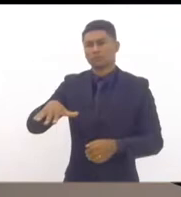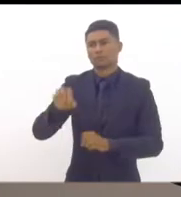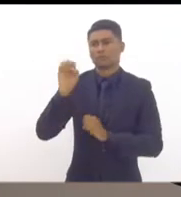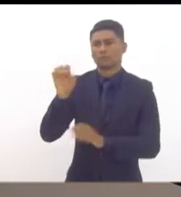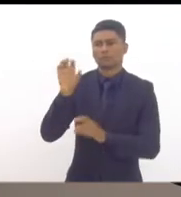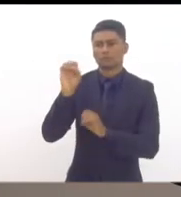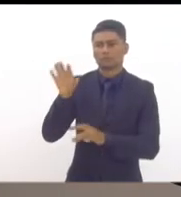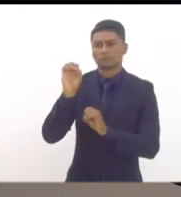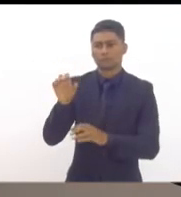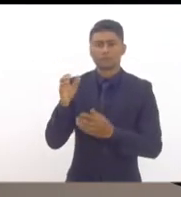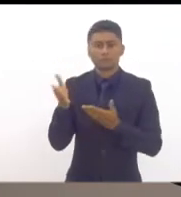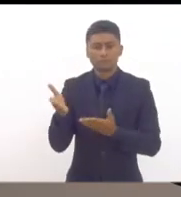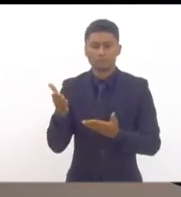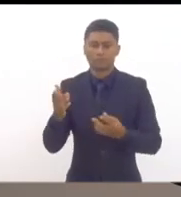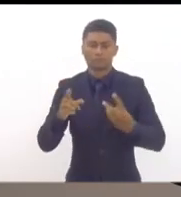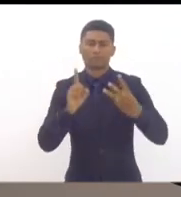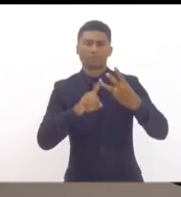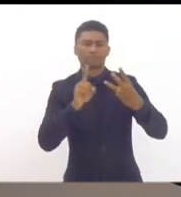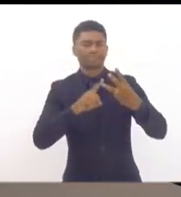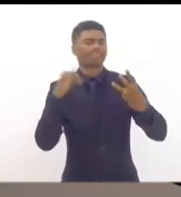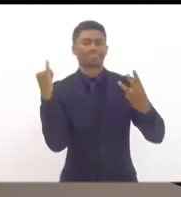Márcia, reconhecida